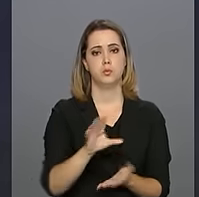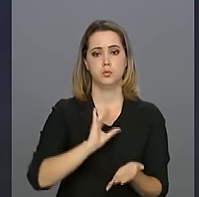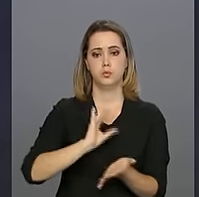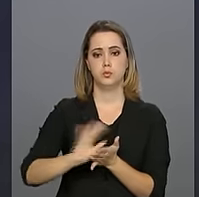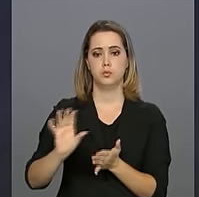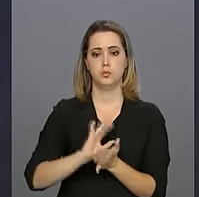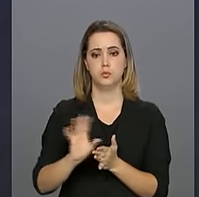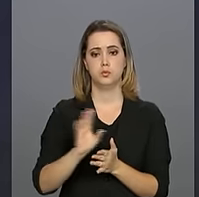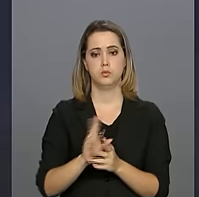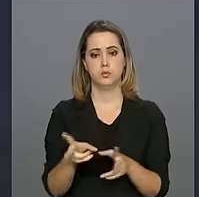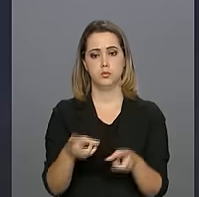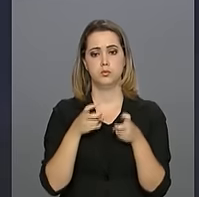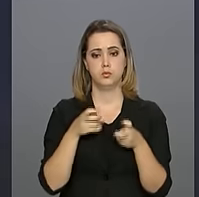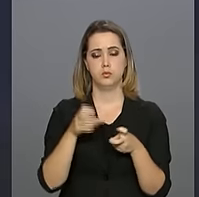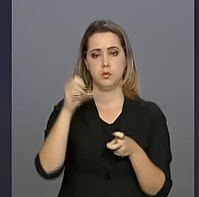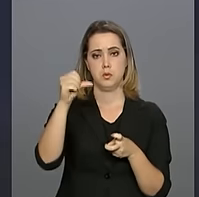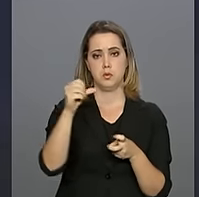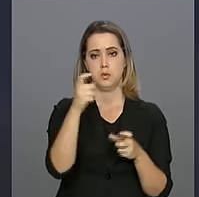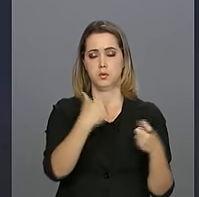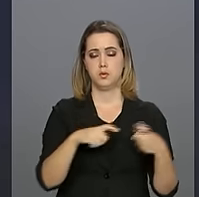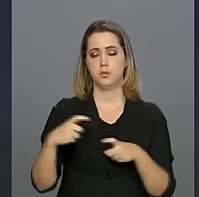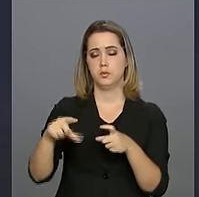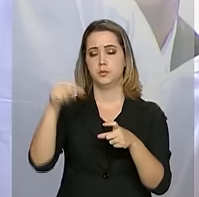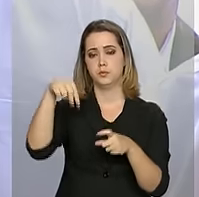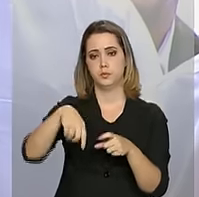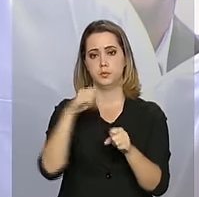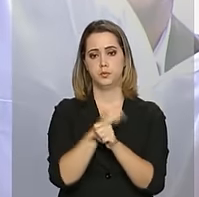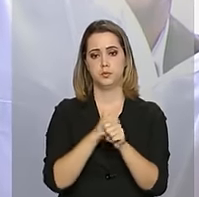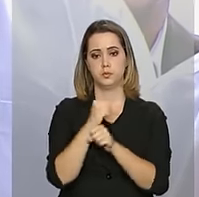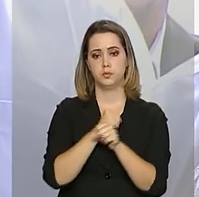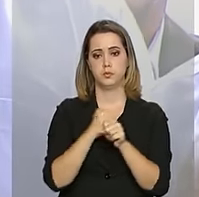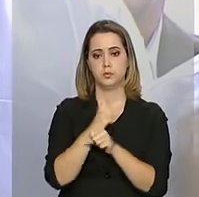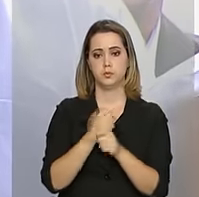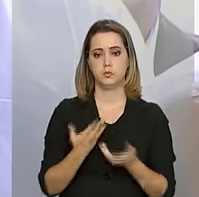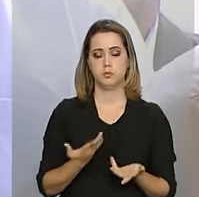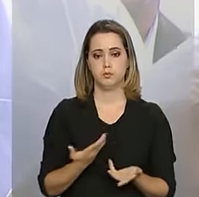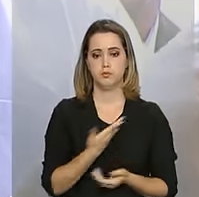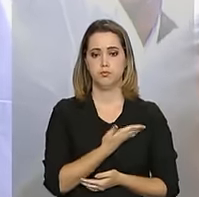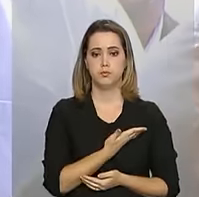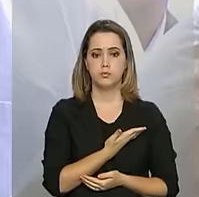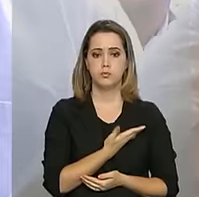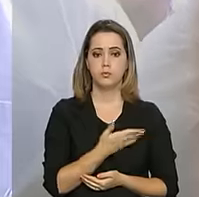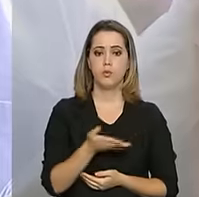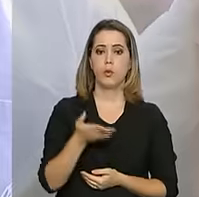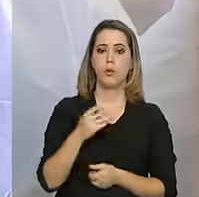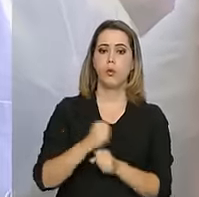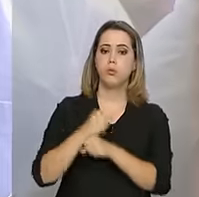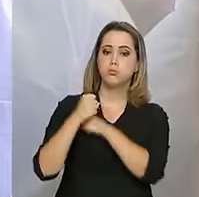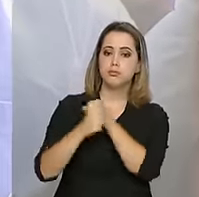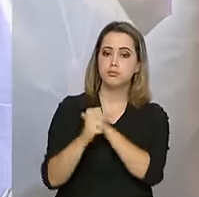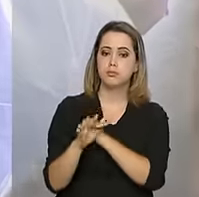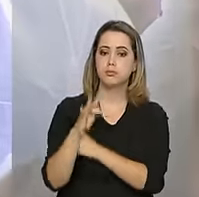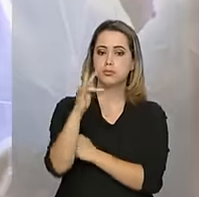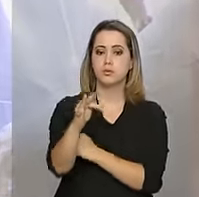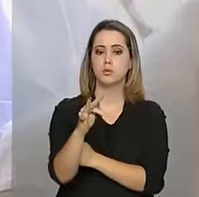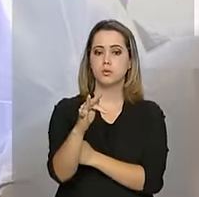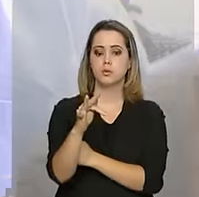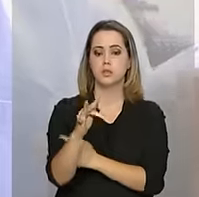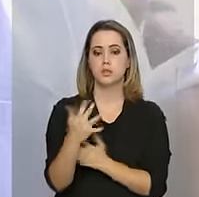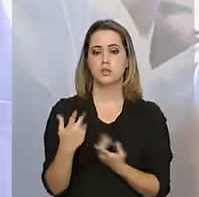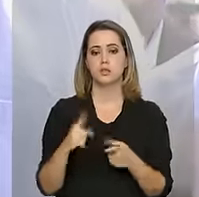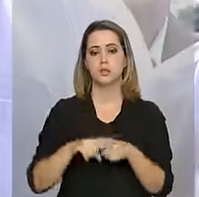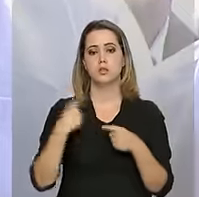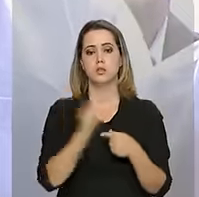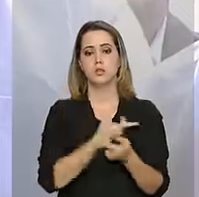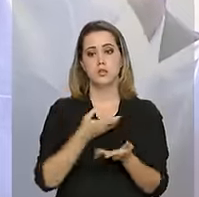R$ 1.297.000.000 previstos para 9 estados este ano. Algo que seria lançado para o ano que vem, não é? Acertado para o ano que